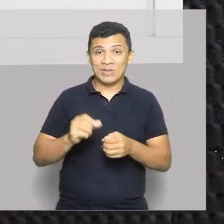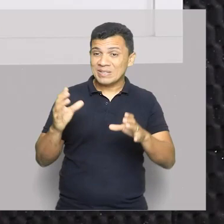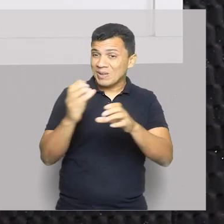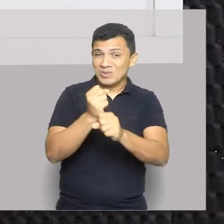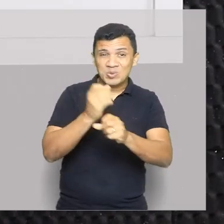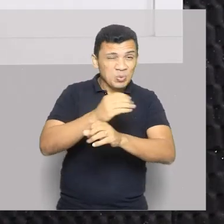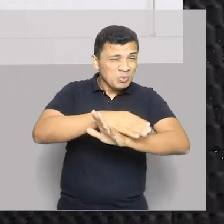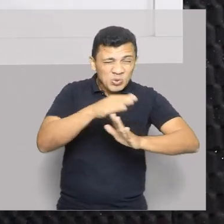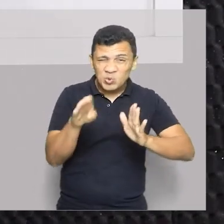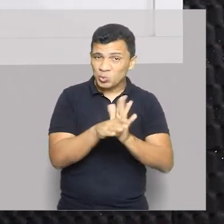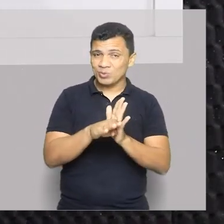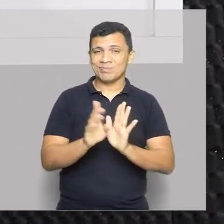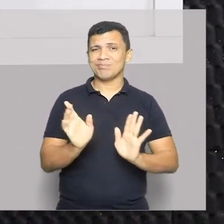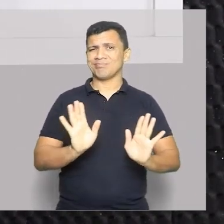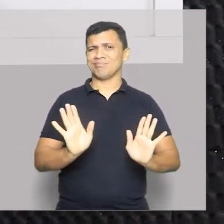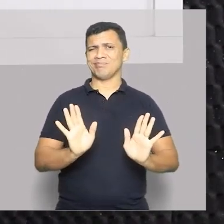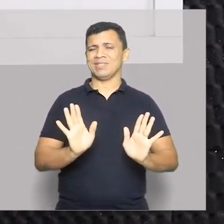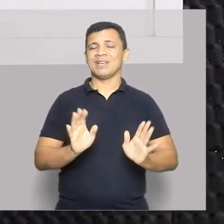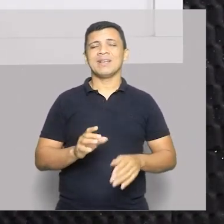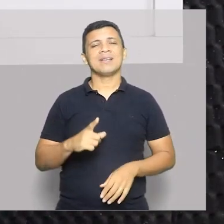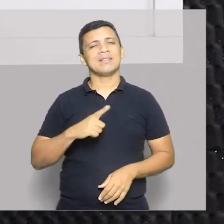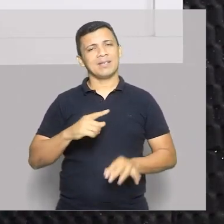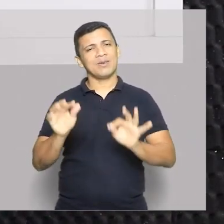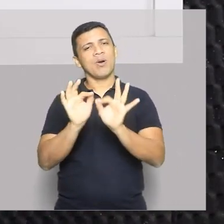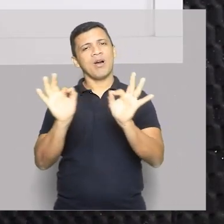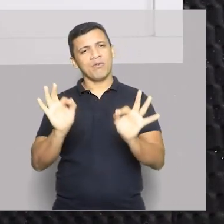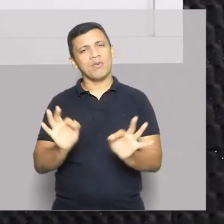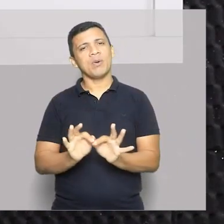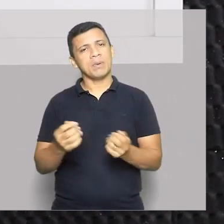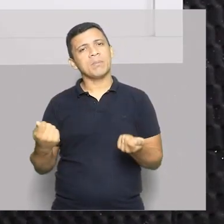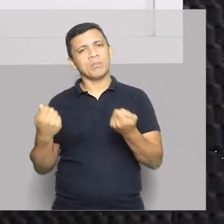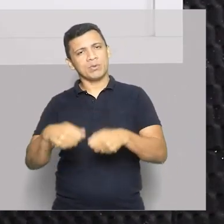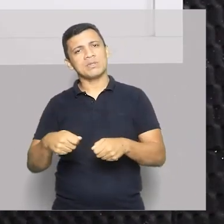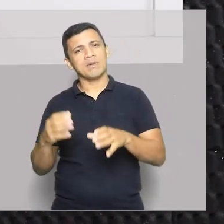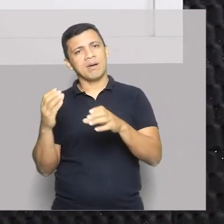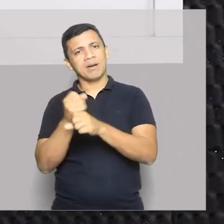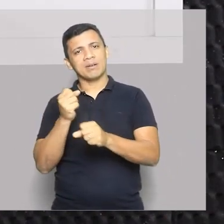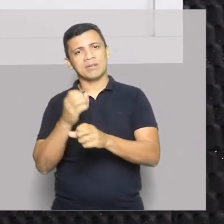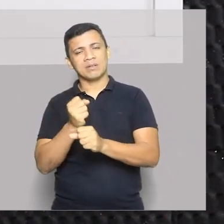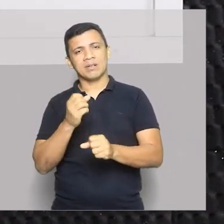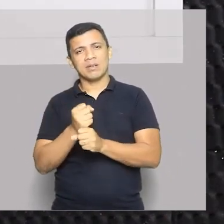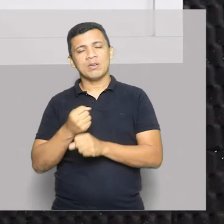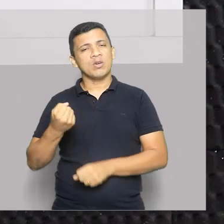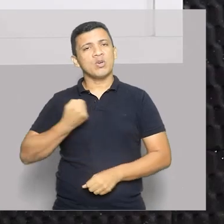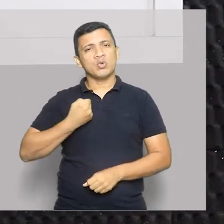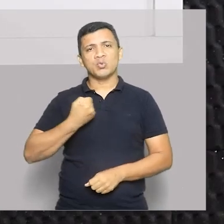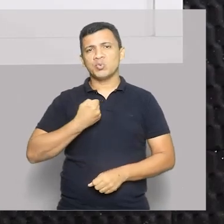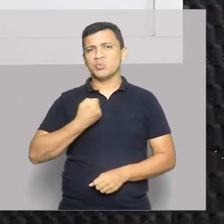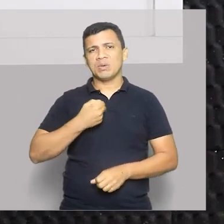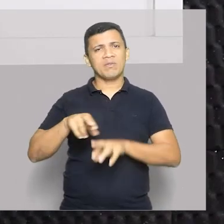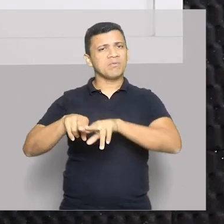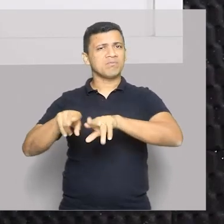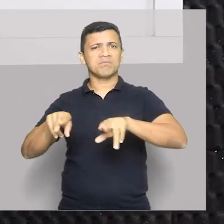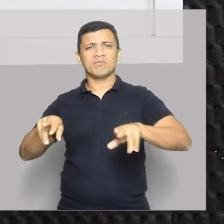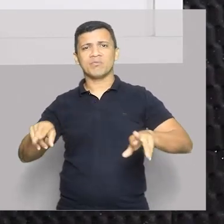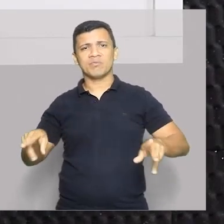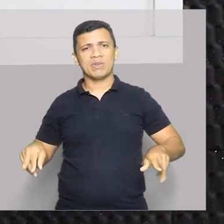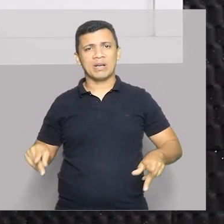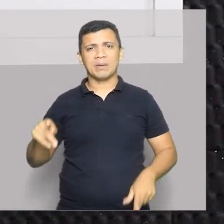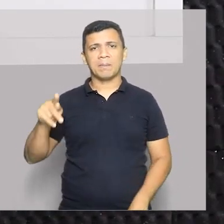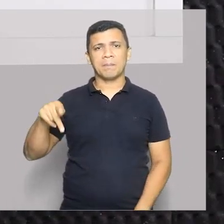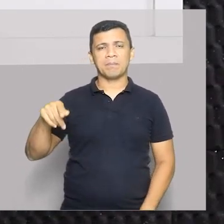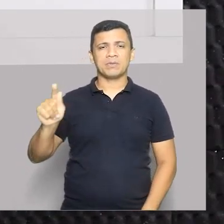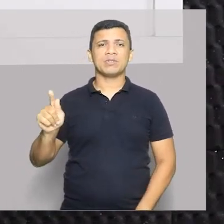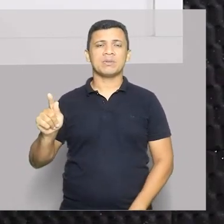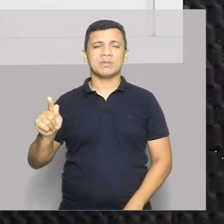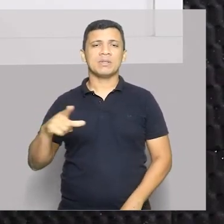fórmula, né, que permite que você calcule a soma de N termos de uma PA. Então, tem questões que